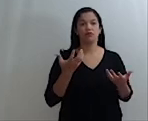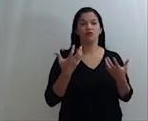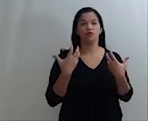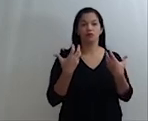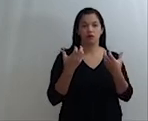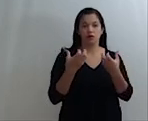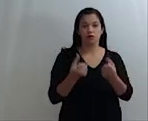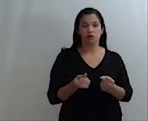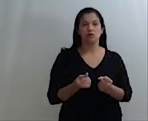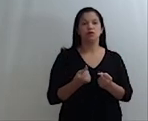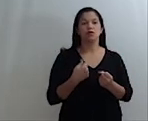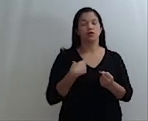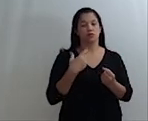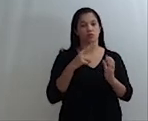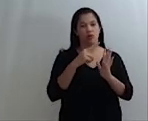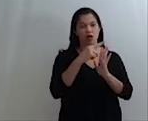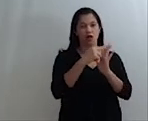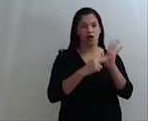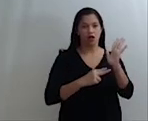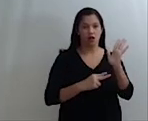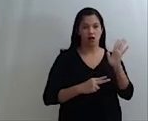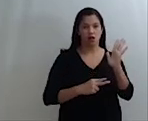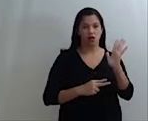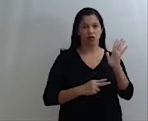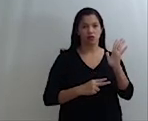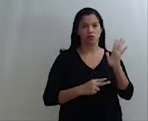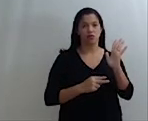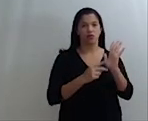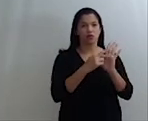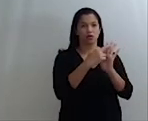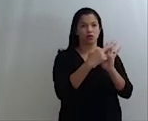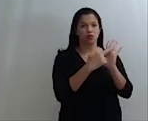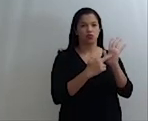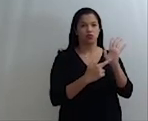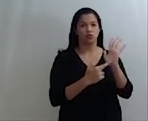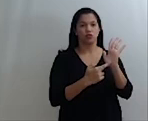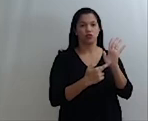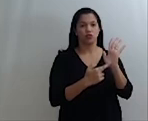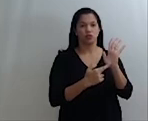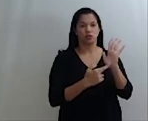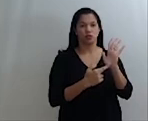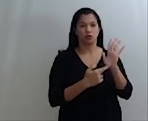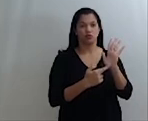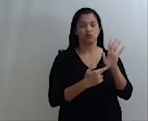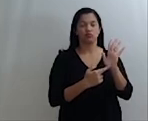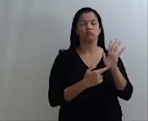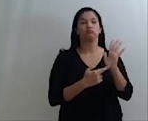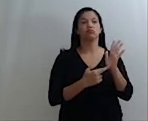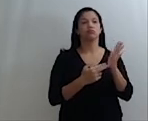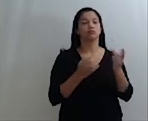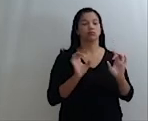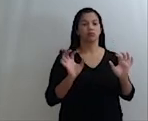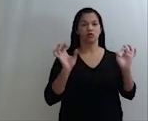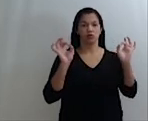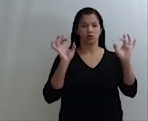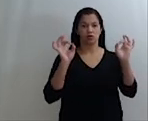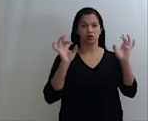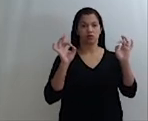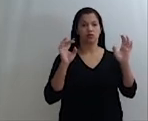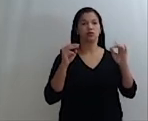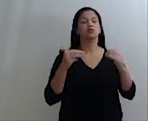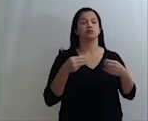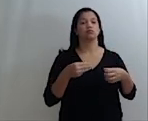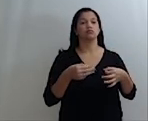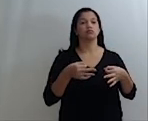excelentíssimo Ministro Presidente eh Ministro Antônio Saldanha excelentíssimo Ministro relator Rogério isqu